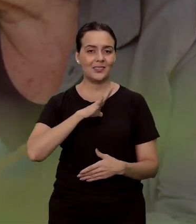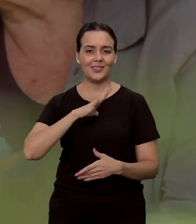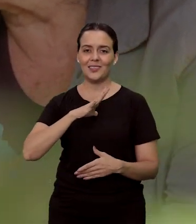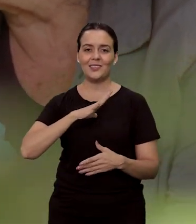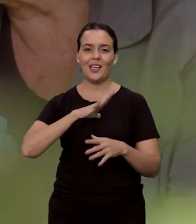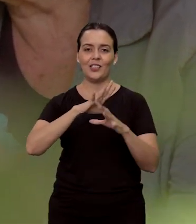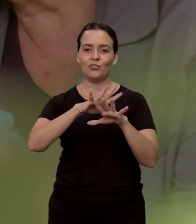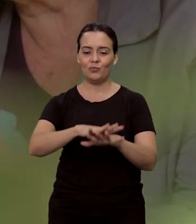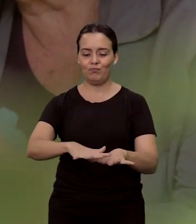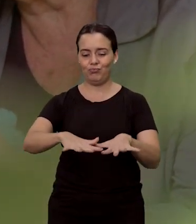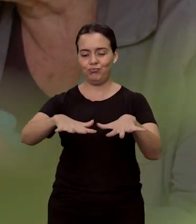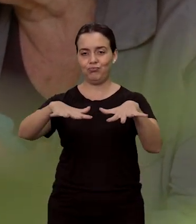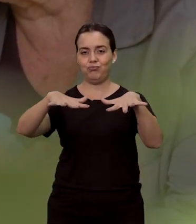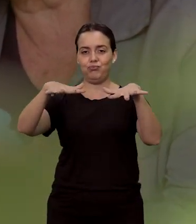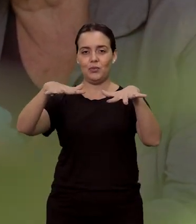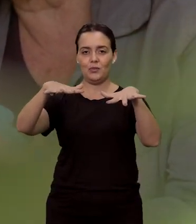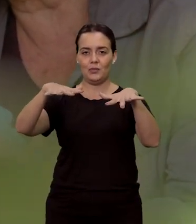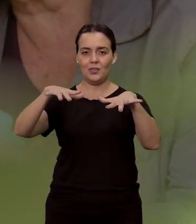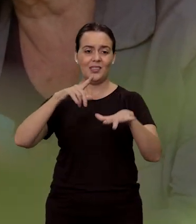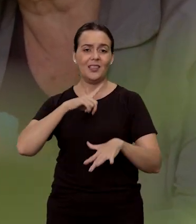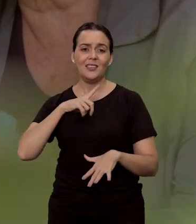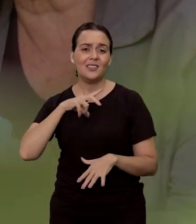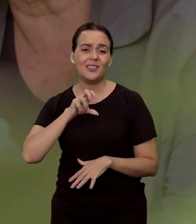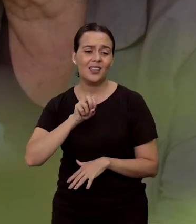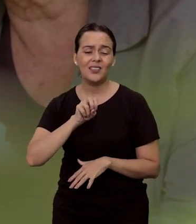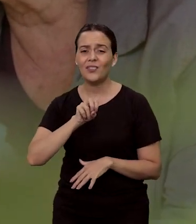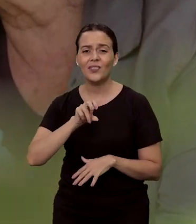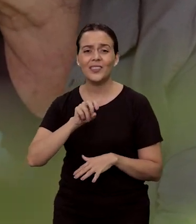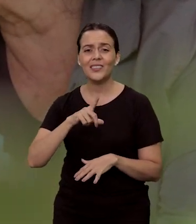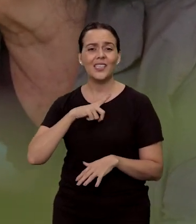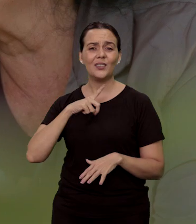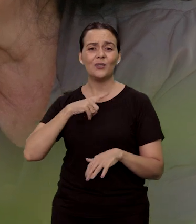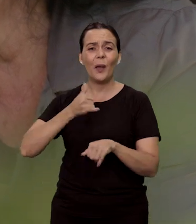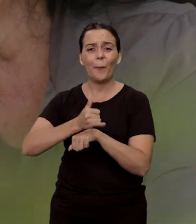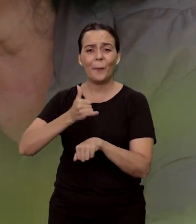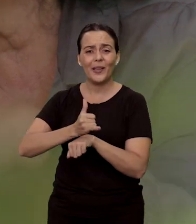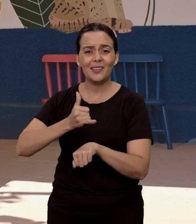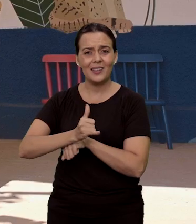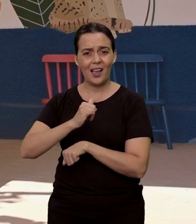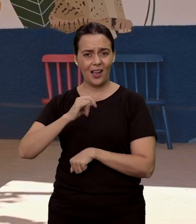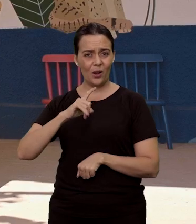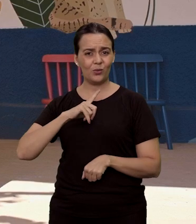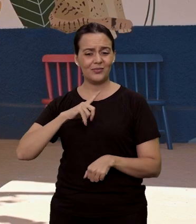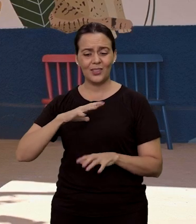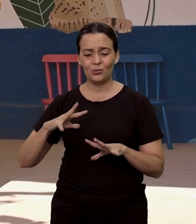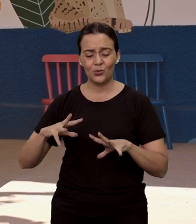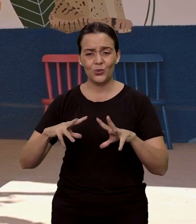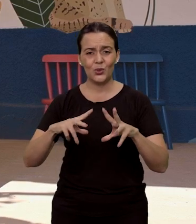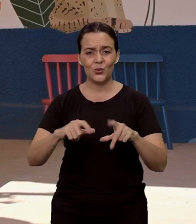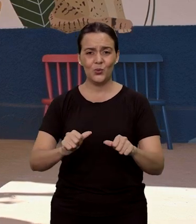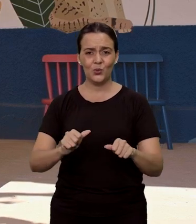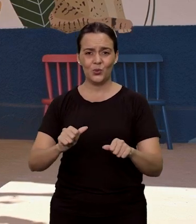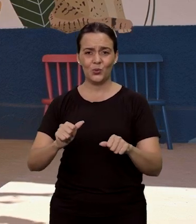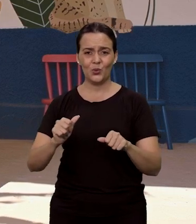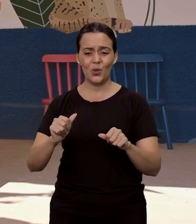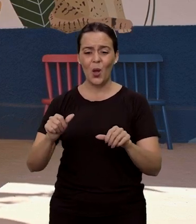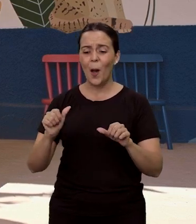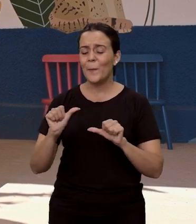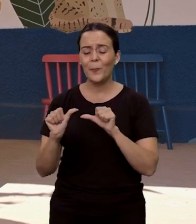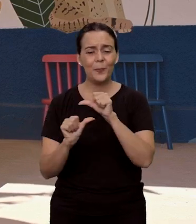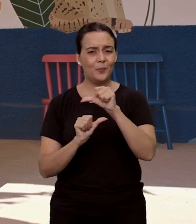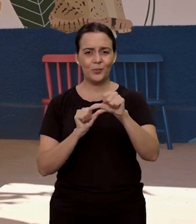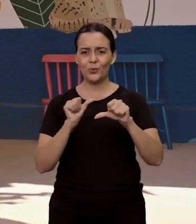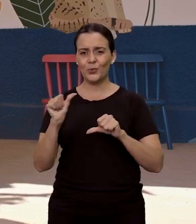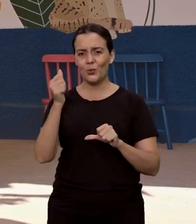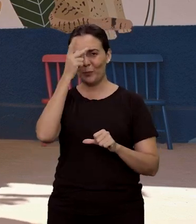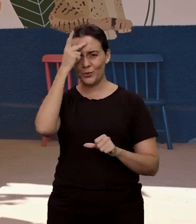está contaminado por minérios, metais pesados que não deveriam estar no ambiente. É uma mudança daquele ecossistema. É uma